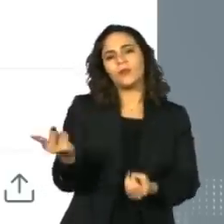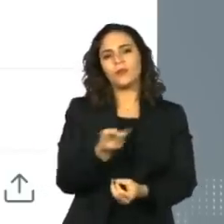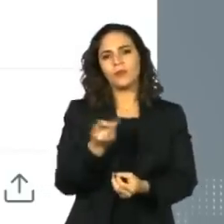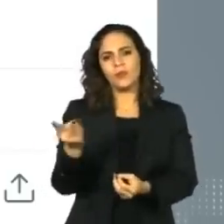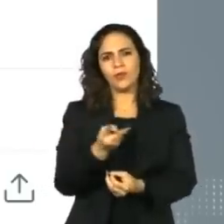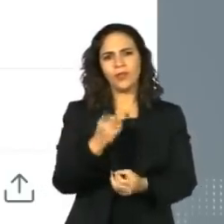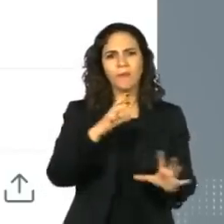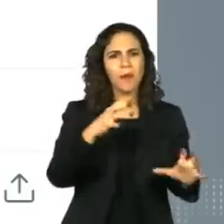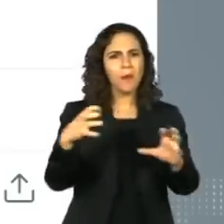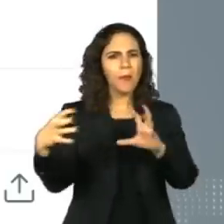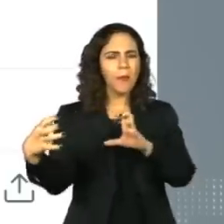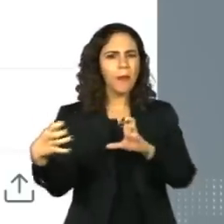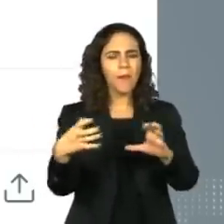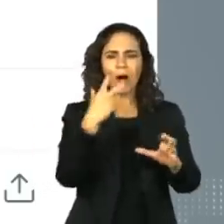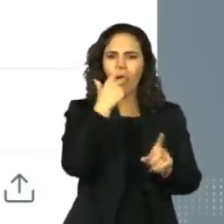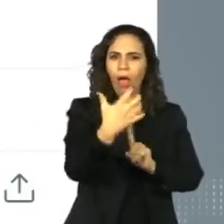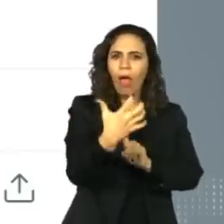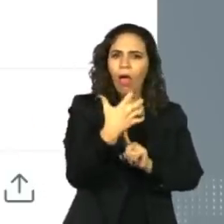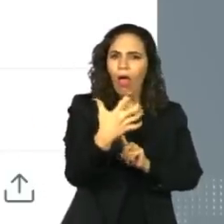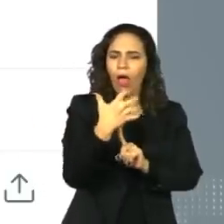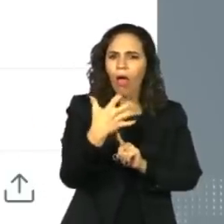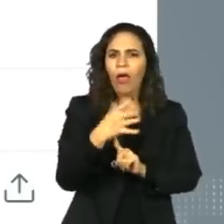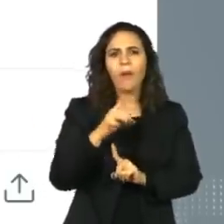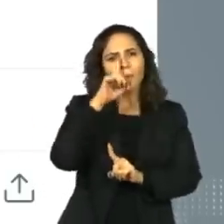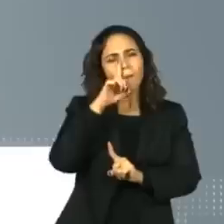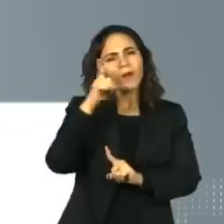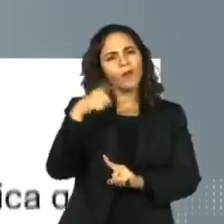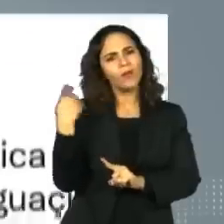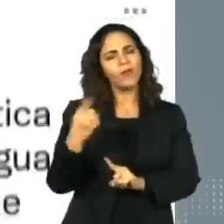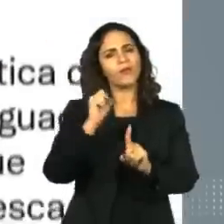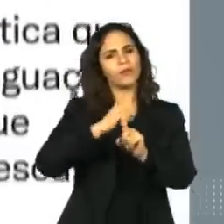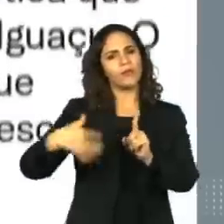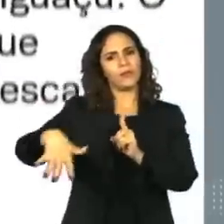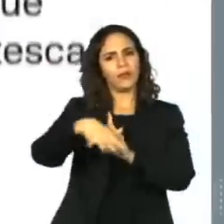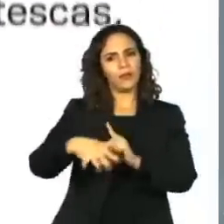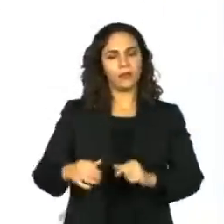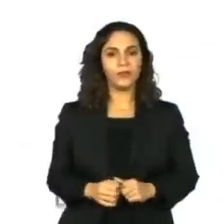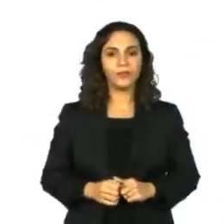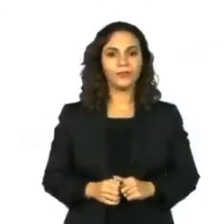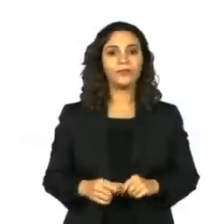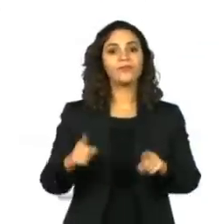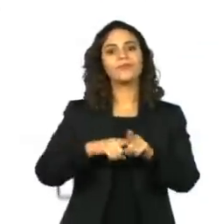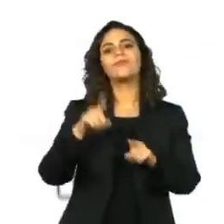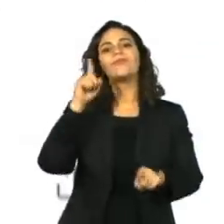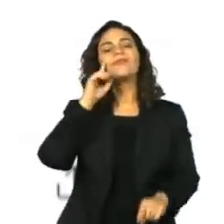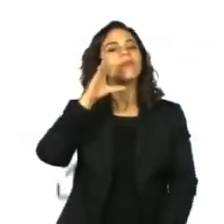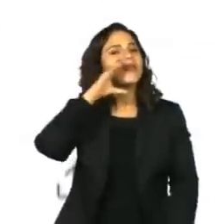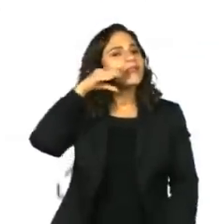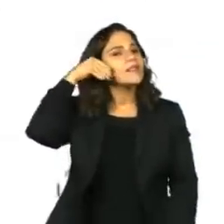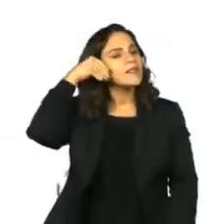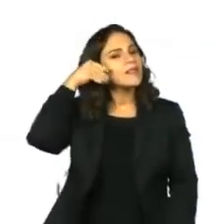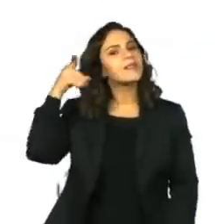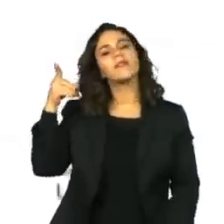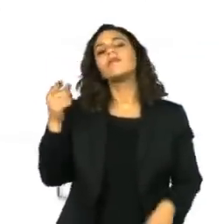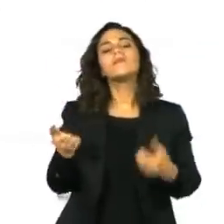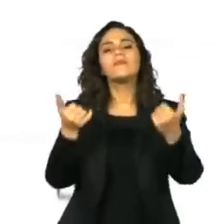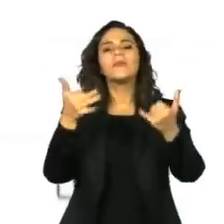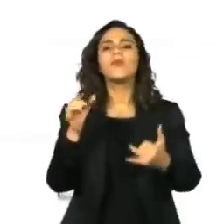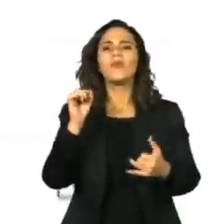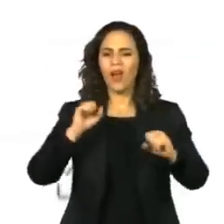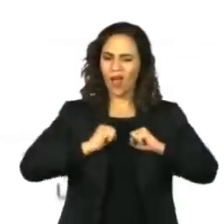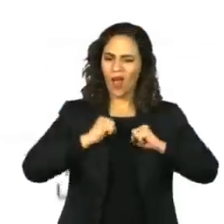tipo de conflito nos ameaça enormemente como sociedade. O candidato a presidente pelo PDT, Ciro Gomes, afirmou que o